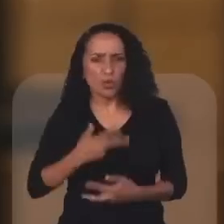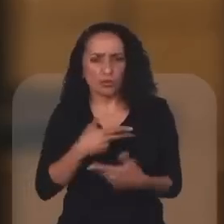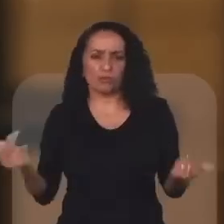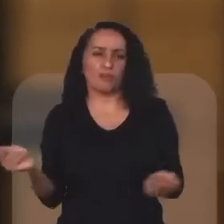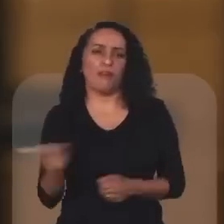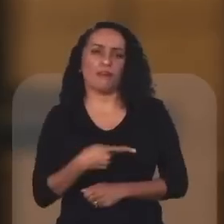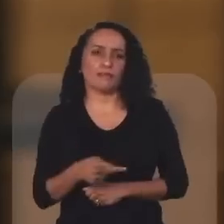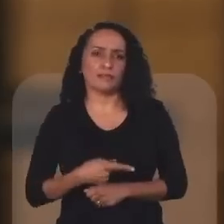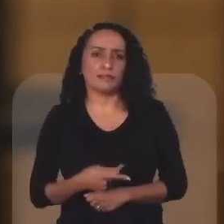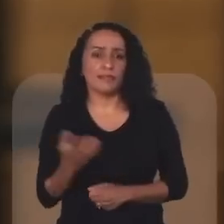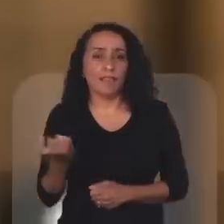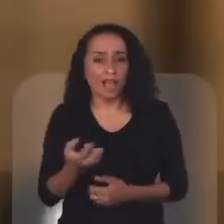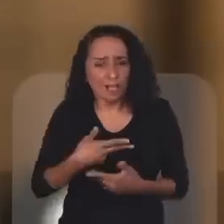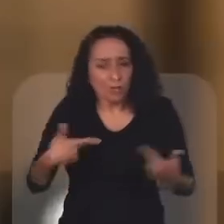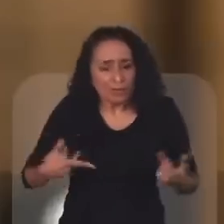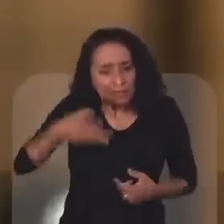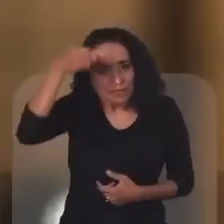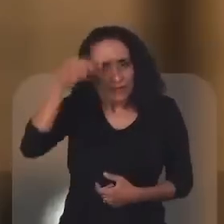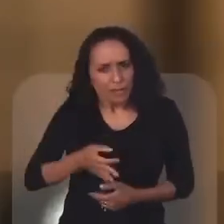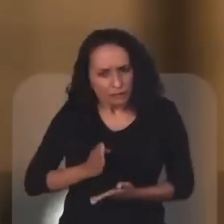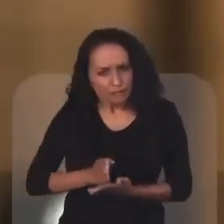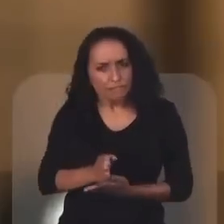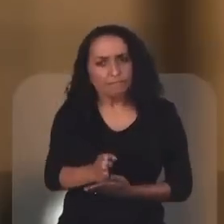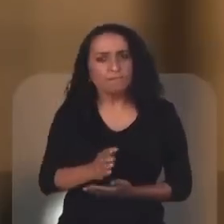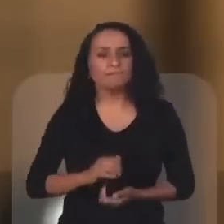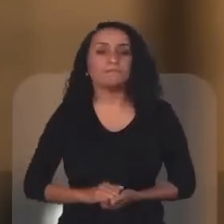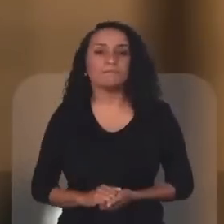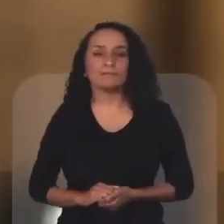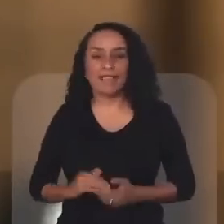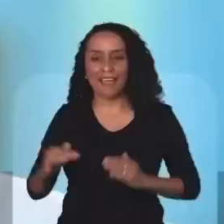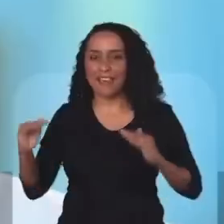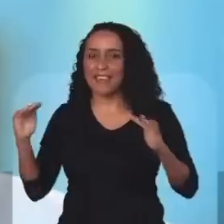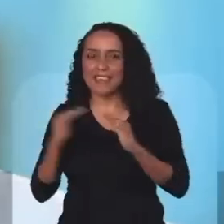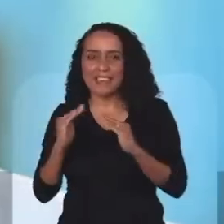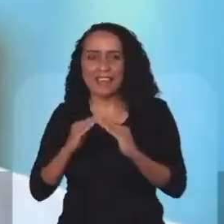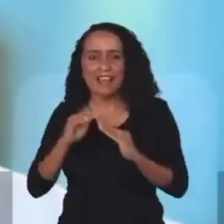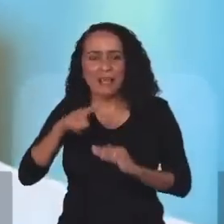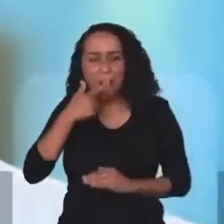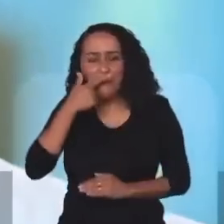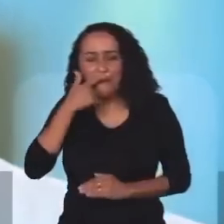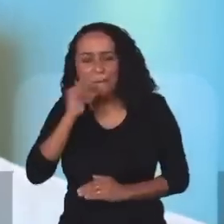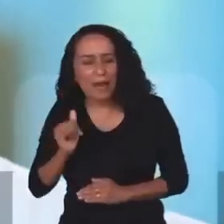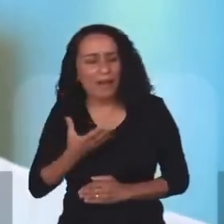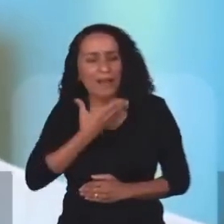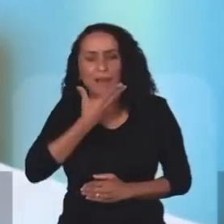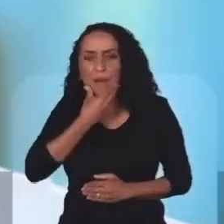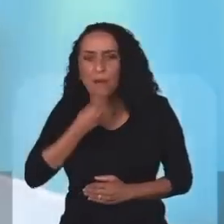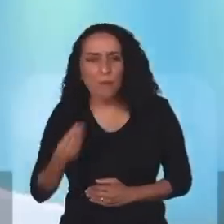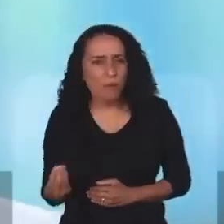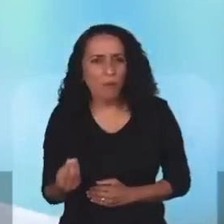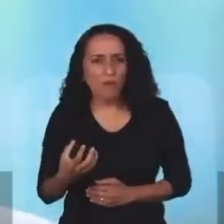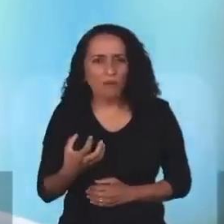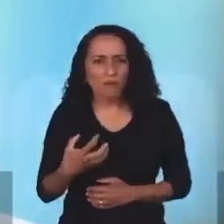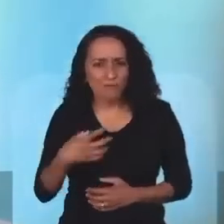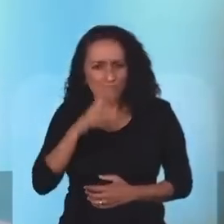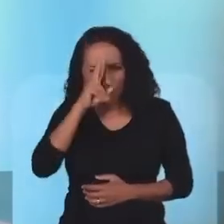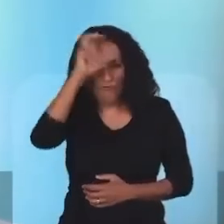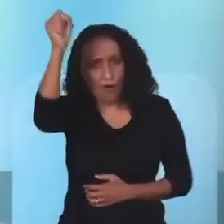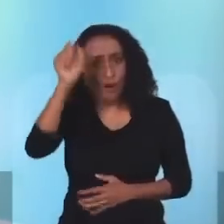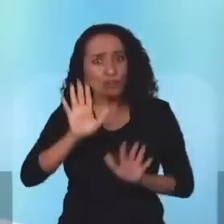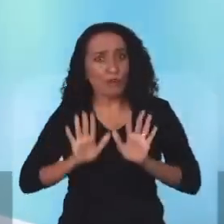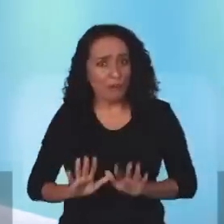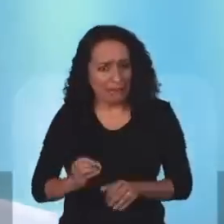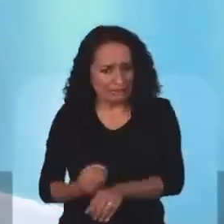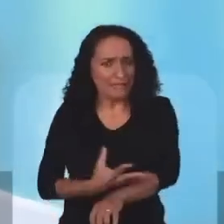ele não gosta de coisa errada. Ele quer as coisas andando corretamente. Dentro de casa é um pai, é um homem muito sensível,